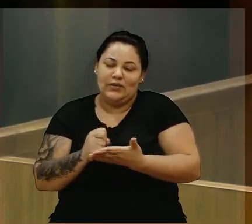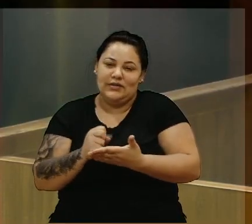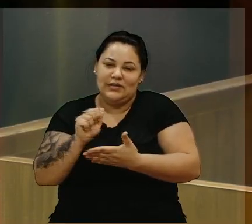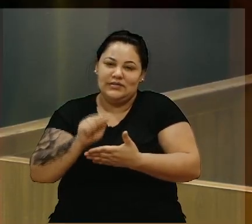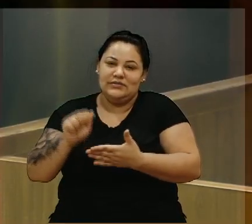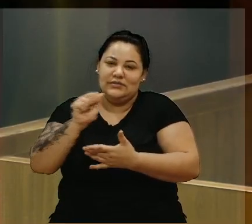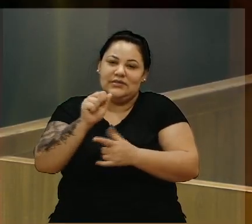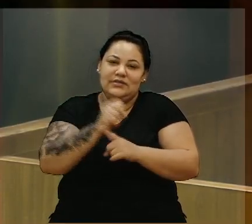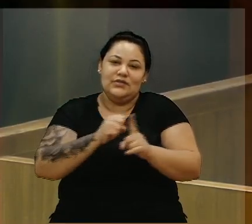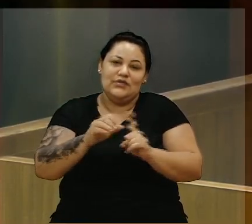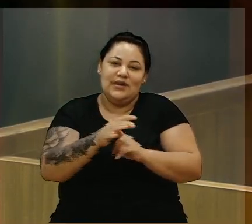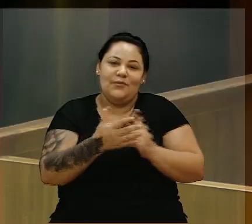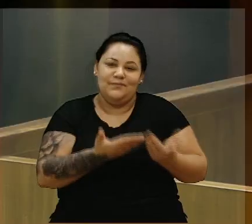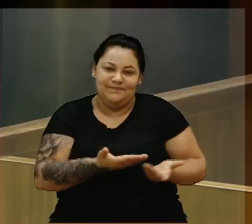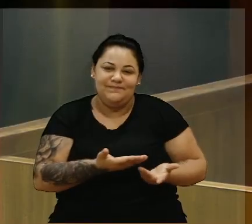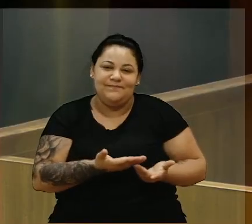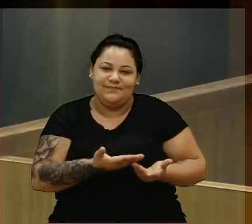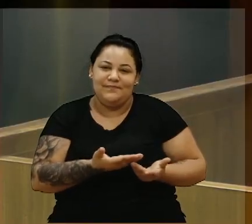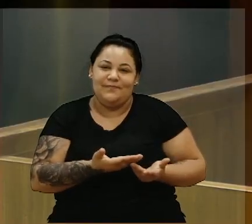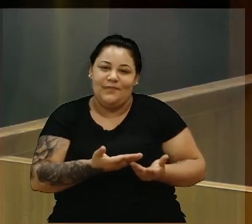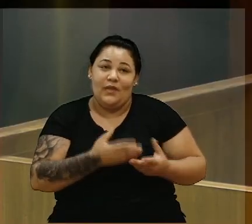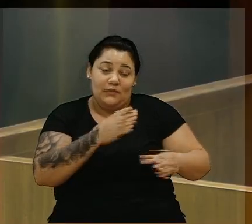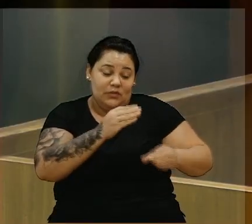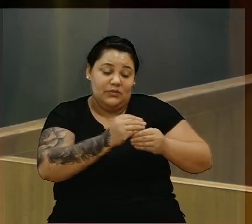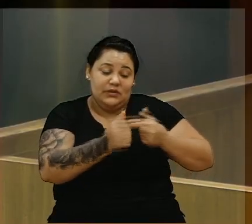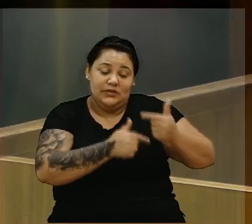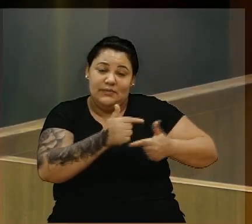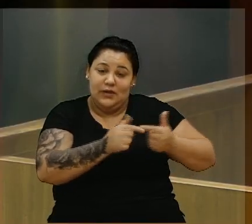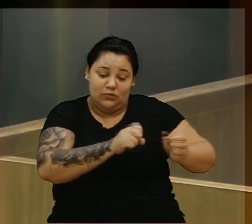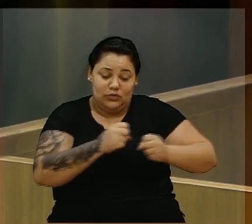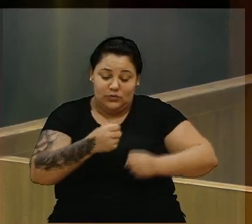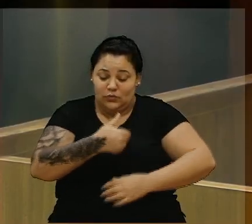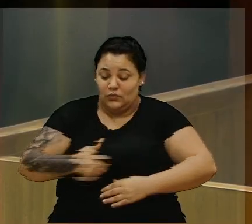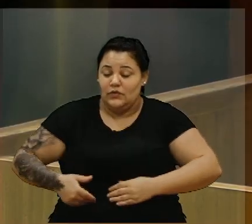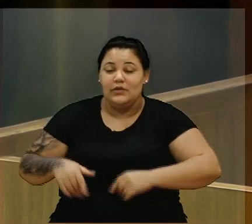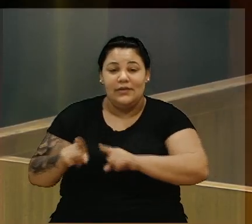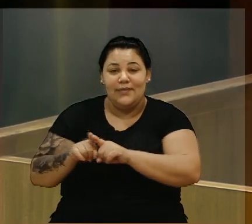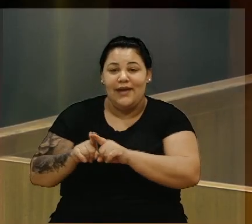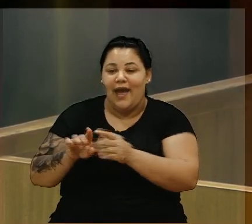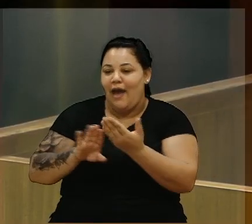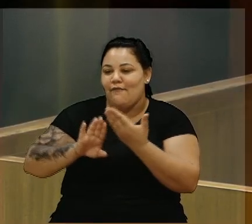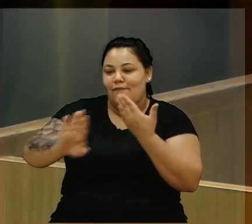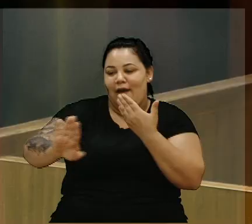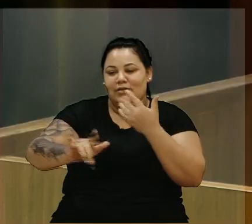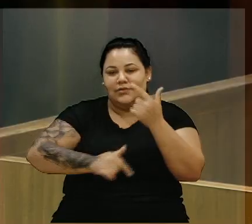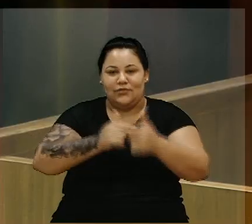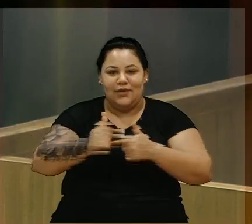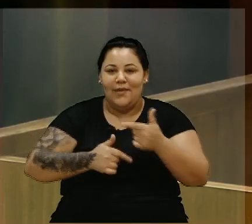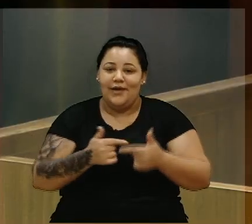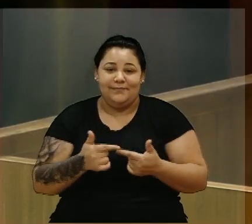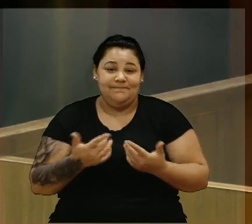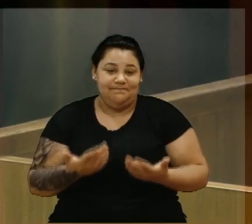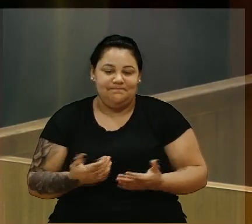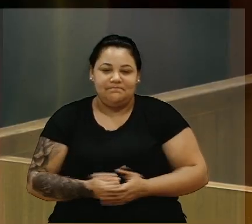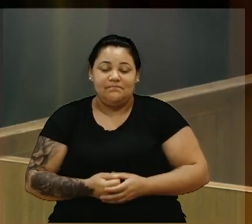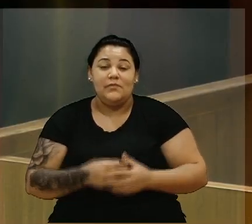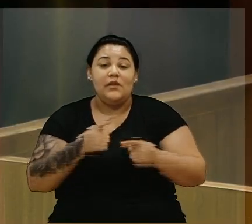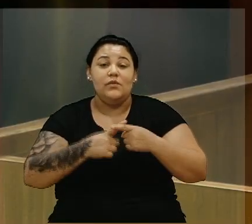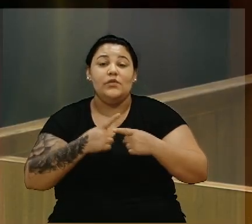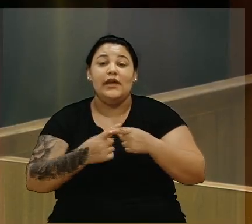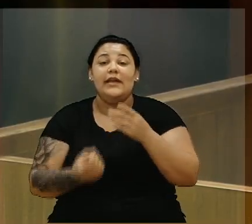função social muito importante de complementar a atuação do poder público, acabam sendo afastadas por isso. Porque